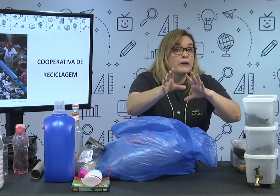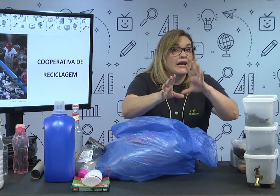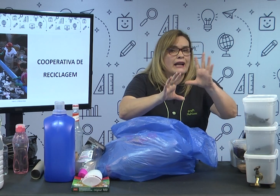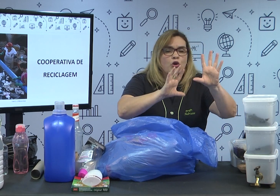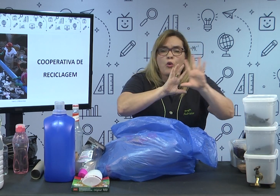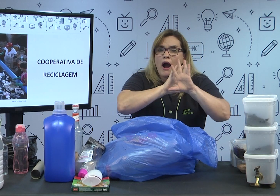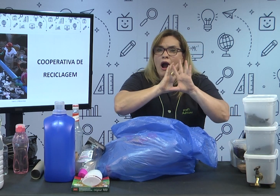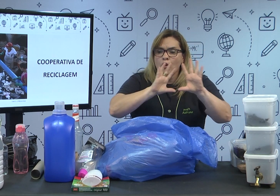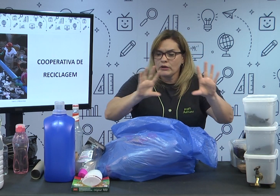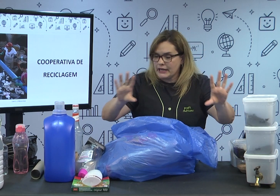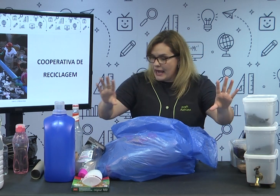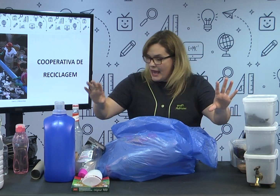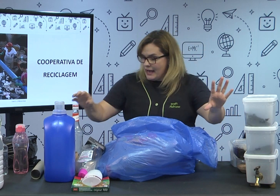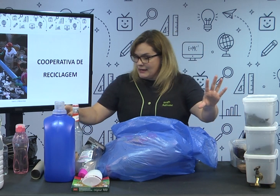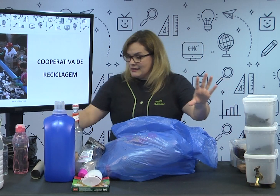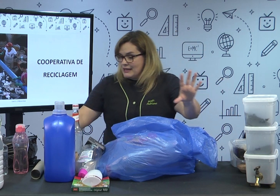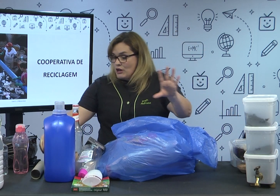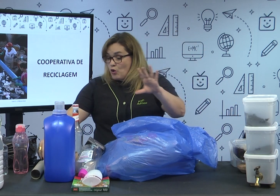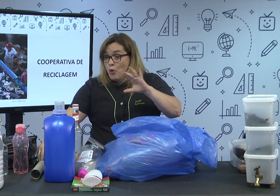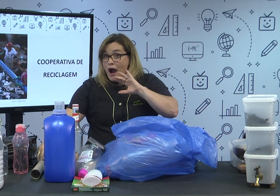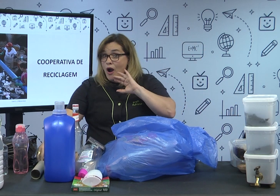Vocês vão pegar